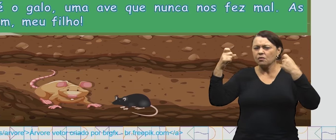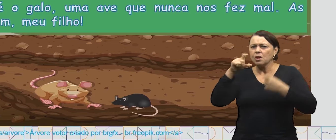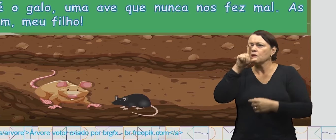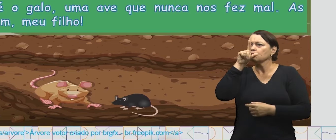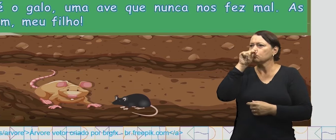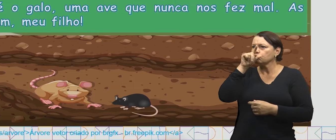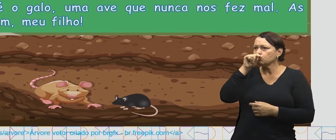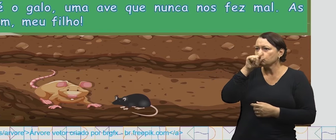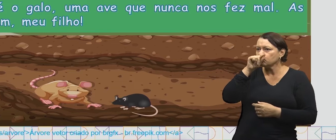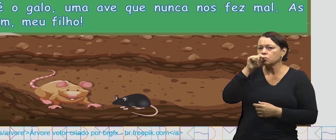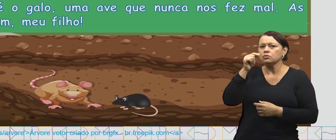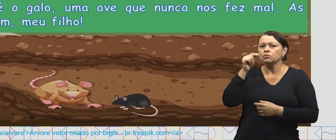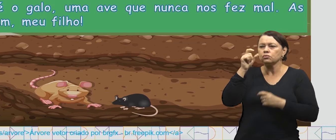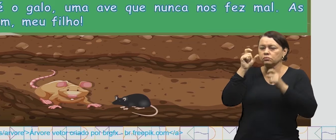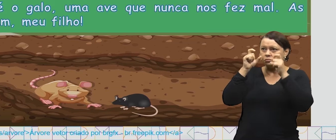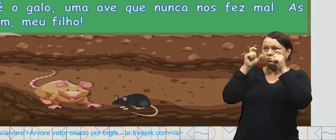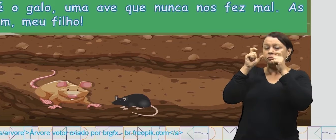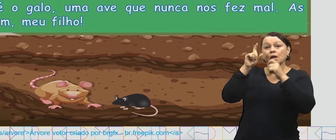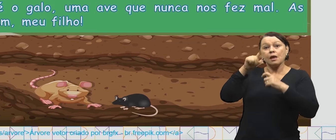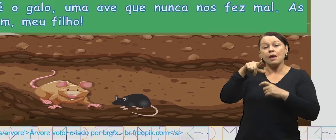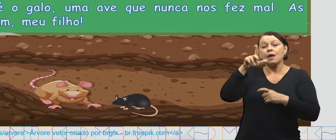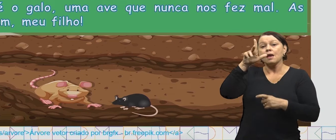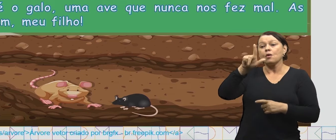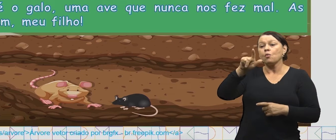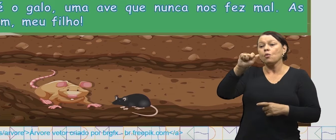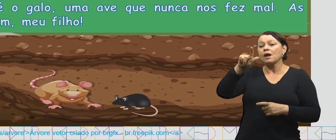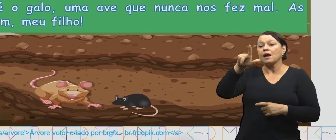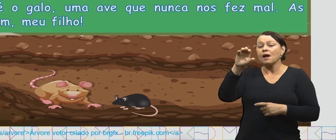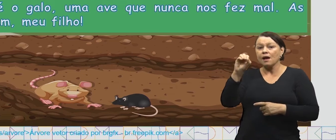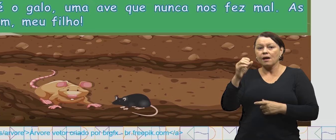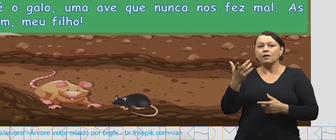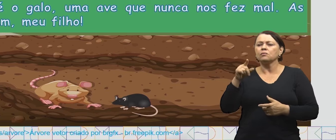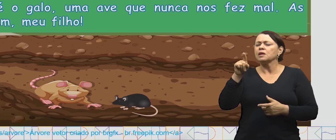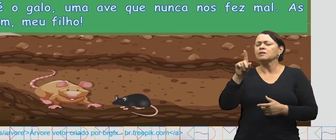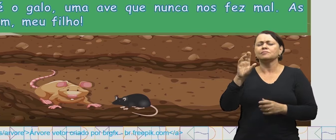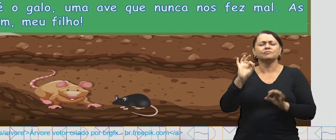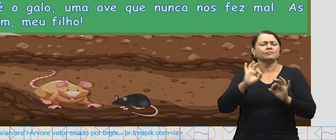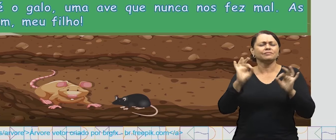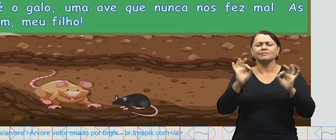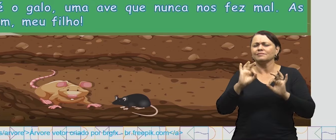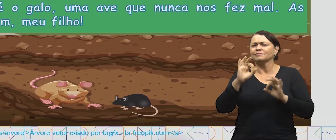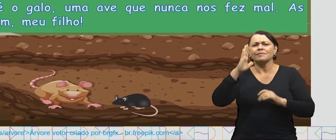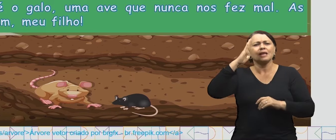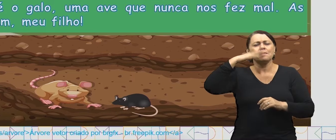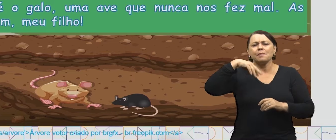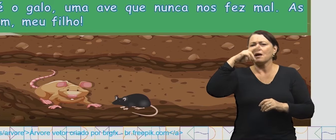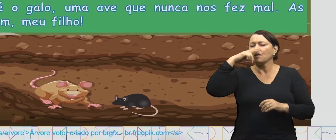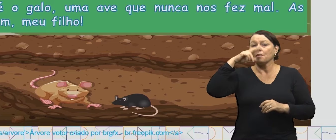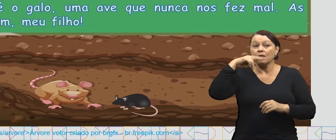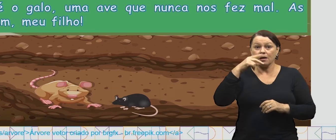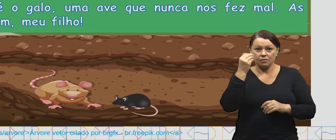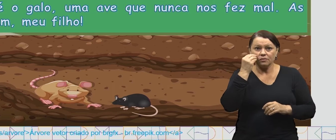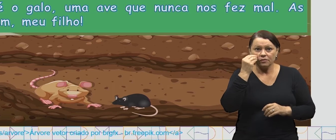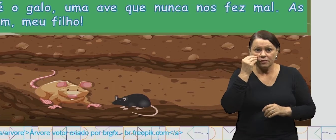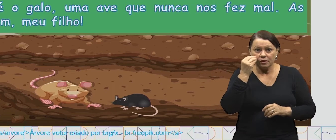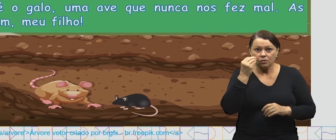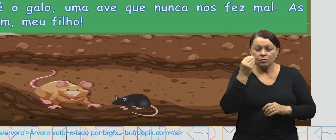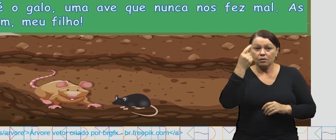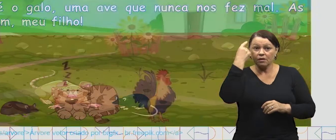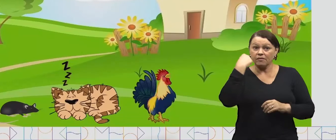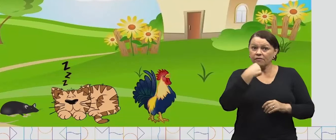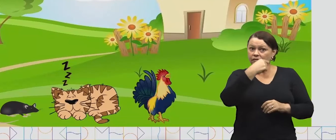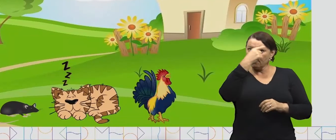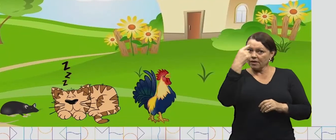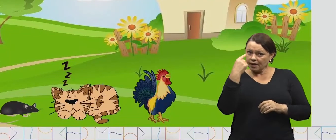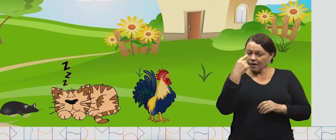e bicudo, de olhar feroz, é o galo, uma ave que nunca nos fez mal. As aparências enganam, meu